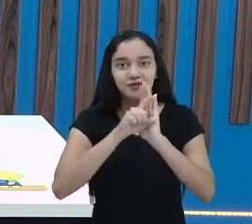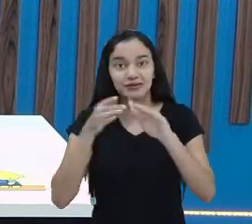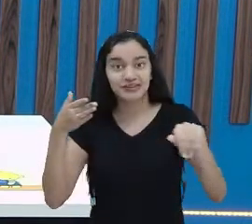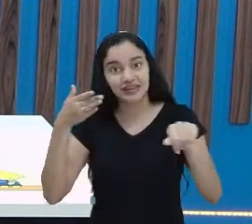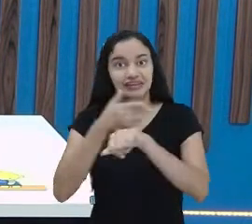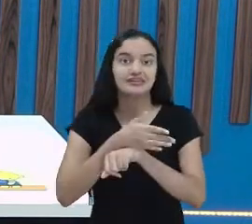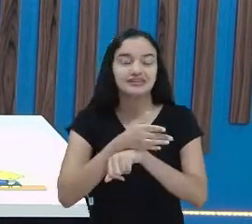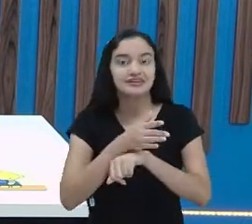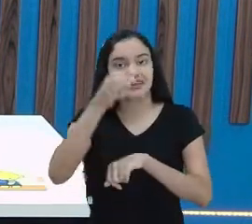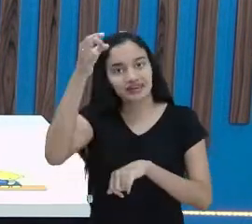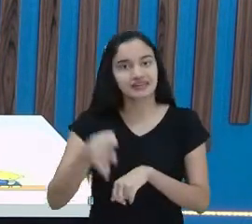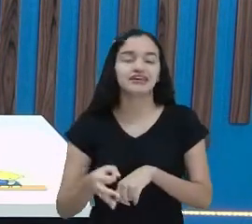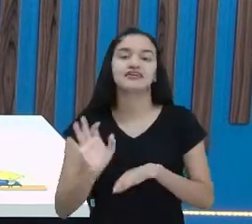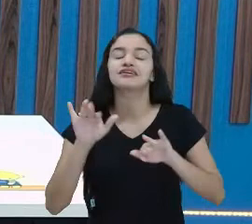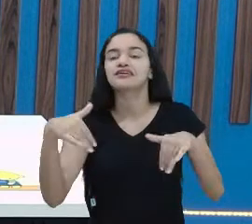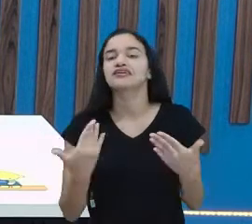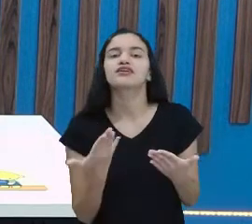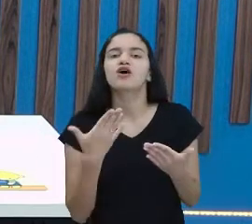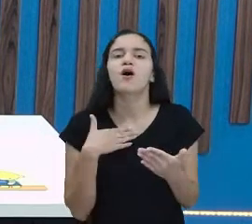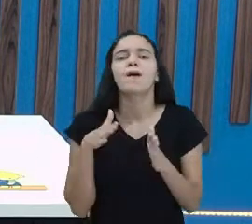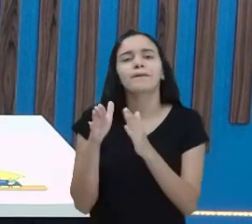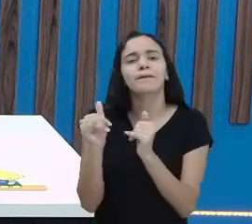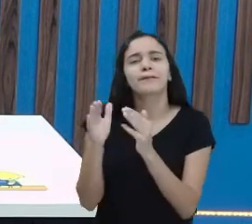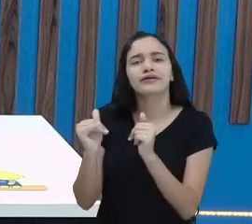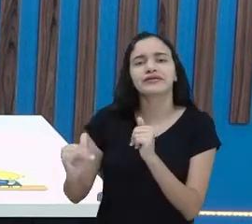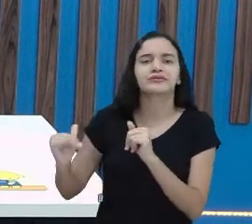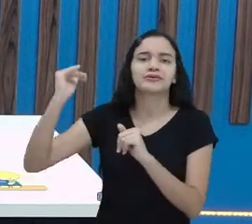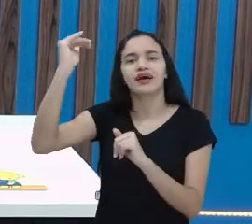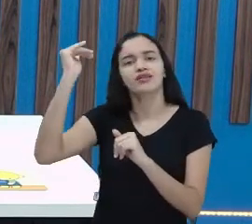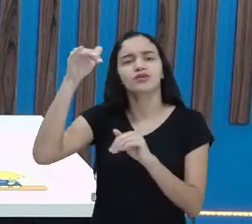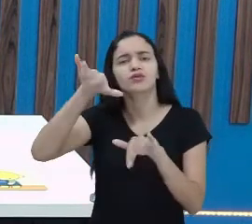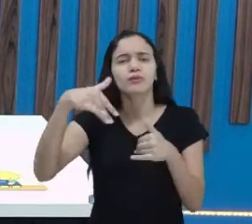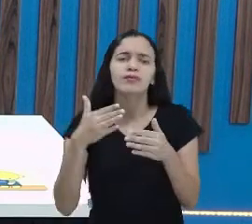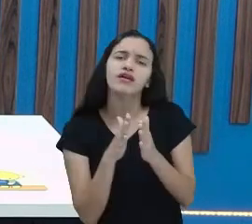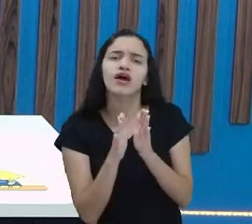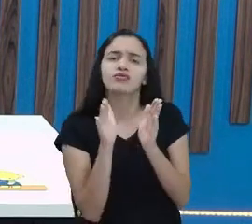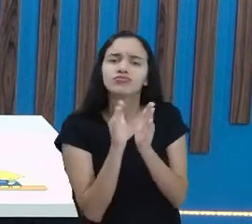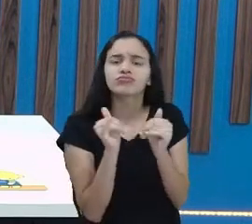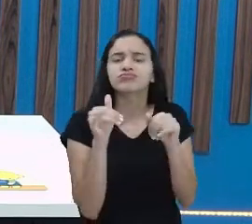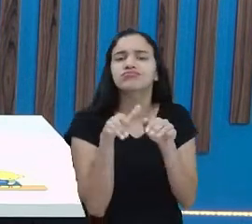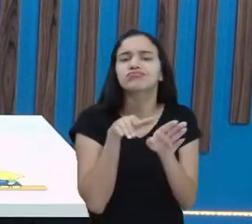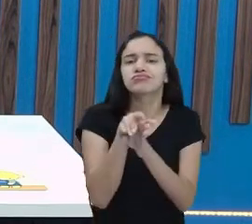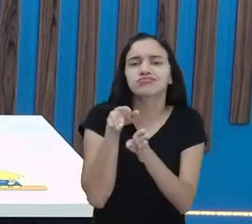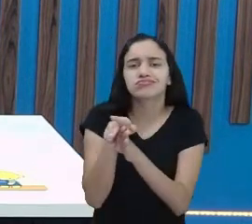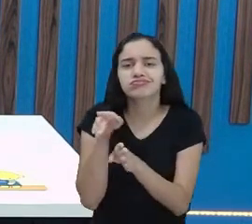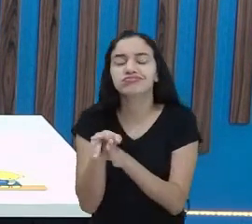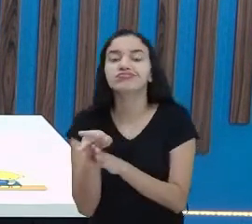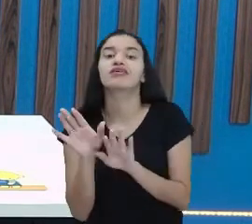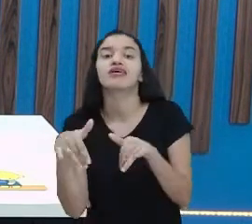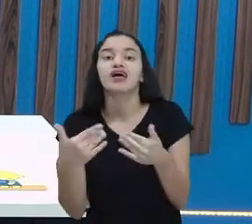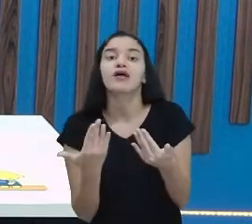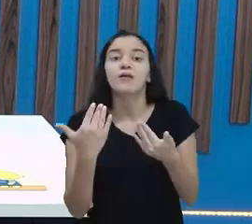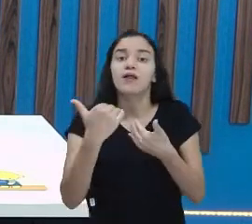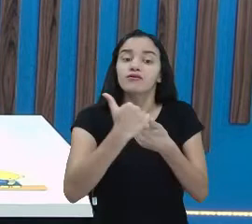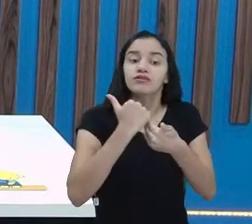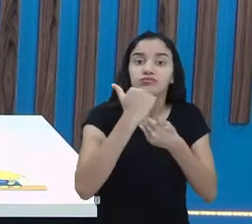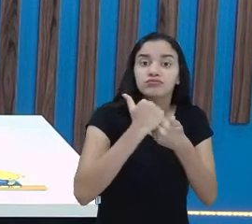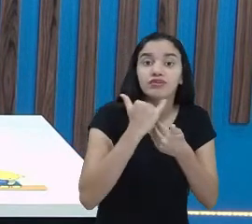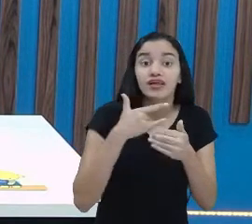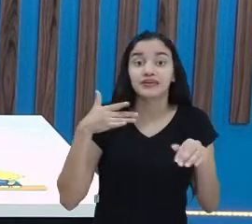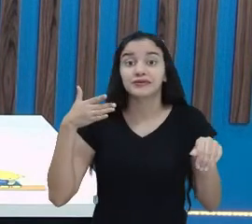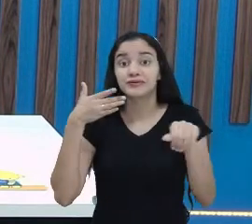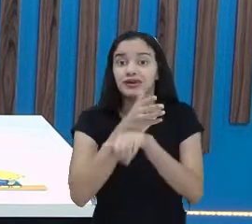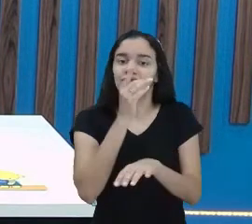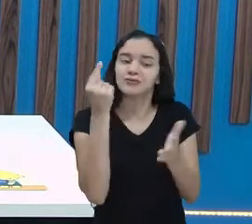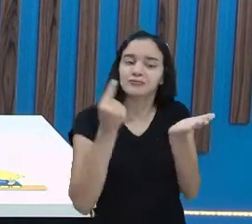aplicativo, certo? Aí você pede ao adulto que cuida de você para direcionar a câmera do celular para um desses QR Code e ele vai te guiar direto para